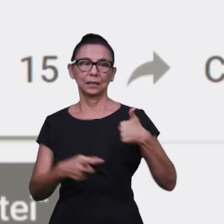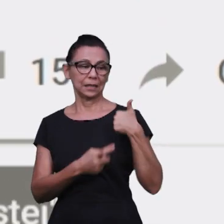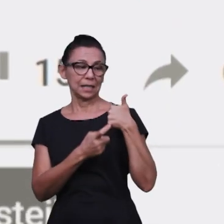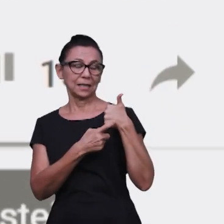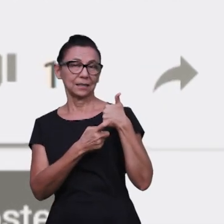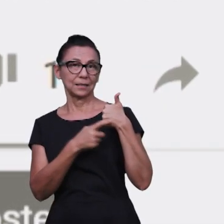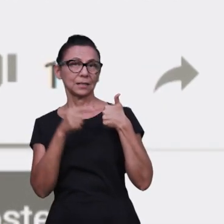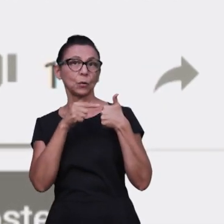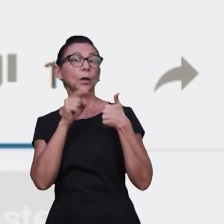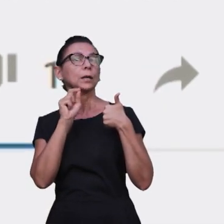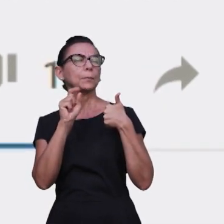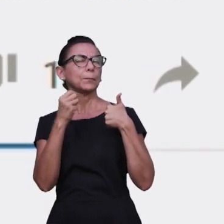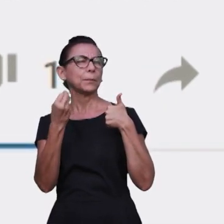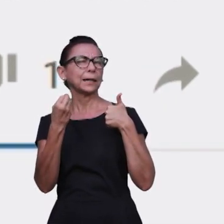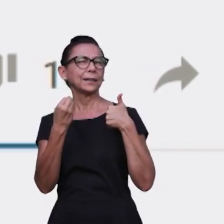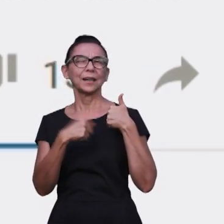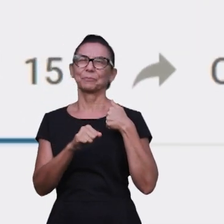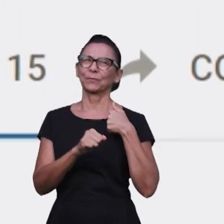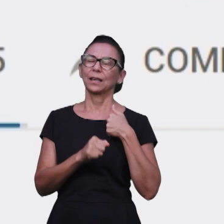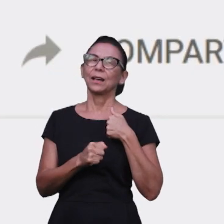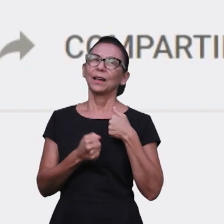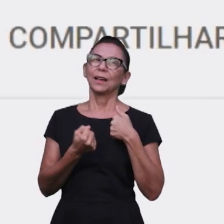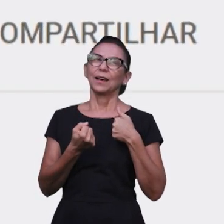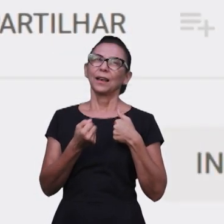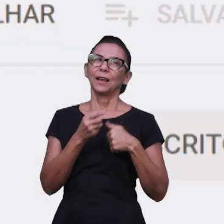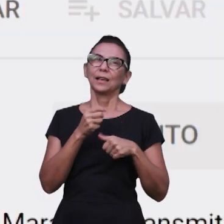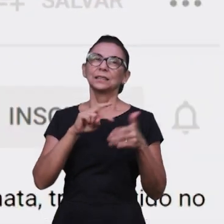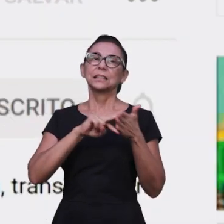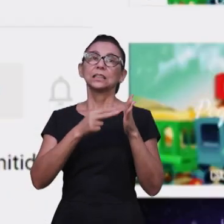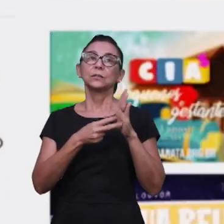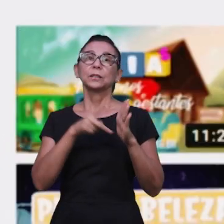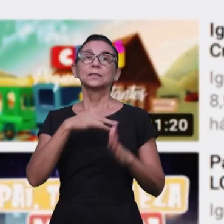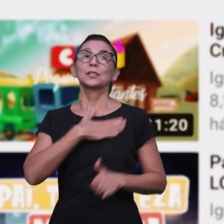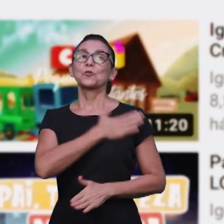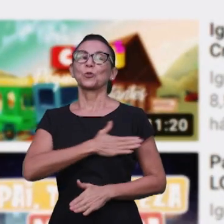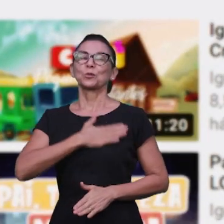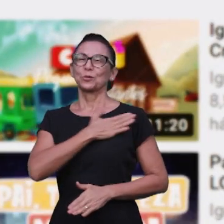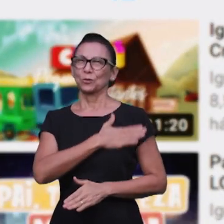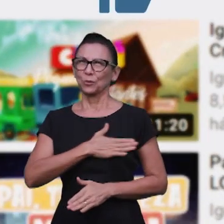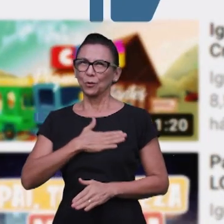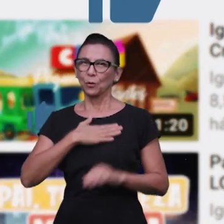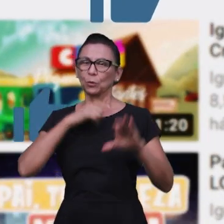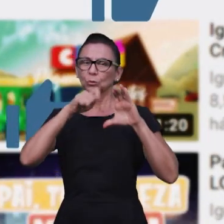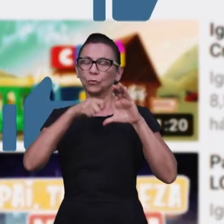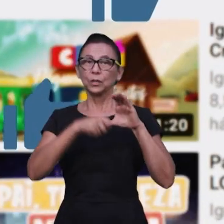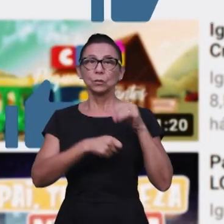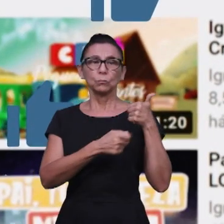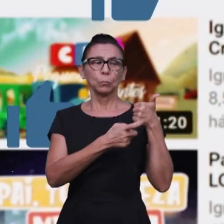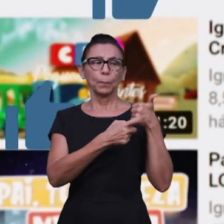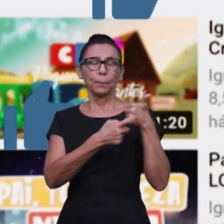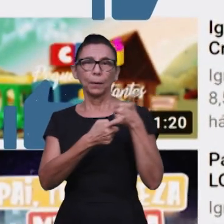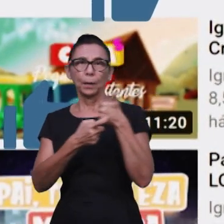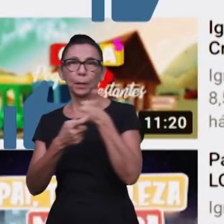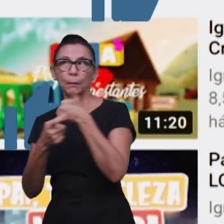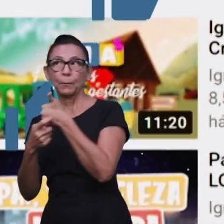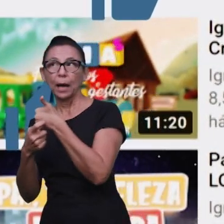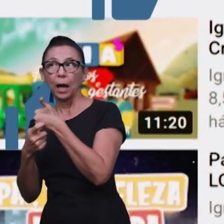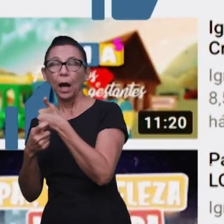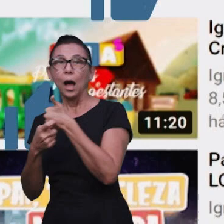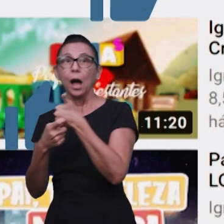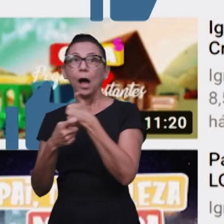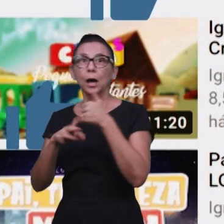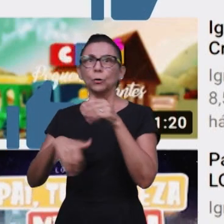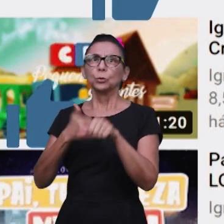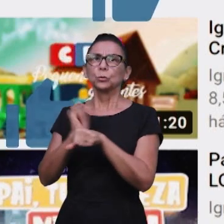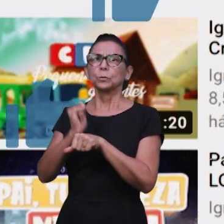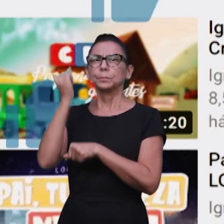de joinha, é uma forma de dizer que você gostou do vídeo. Ao receber muitos likes, o YouTube entende que o nosso vídeo